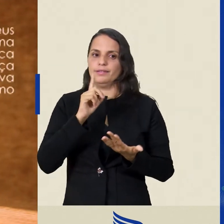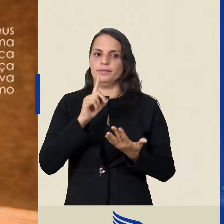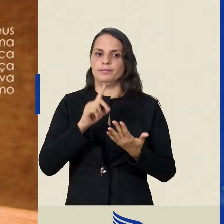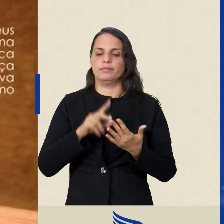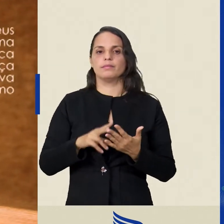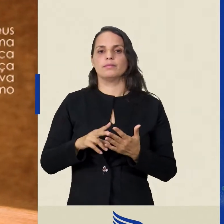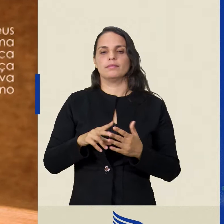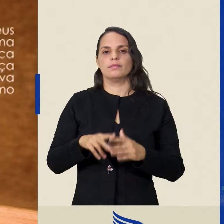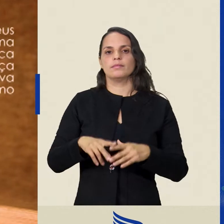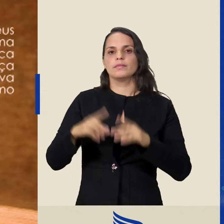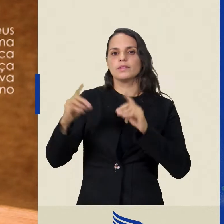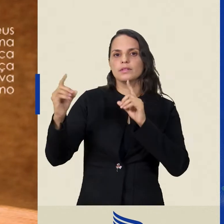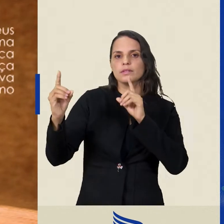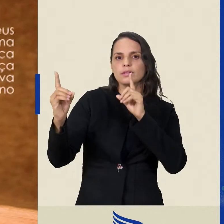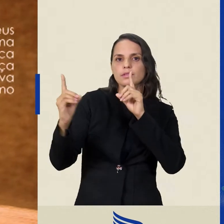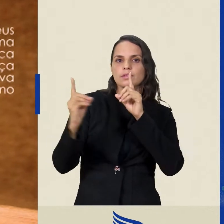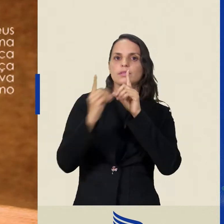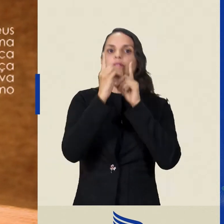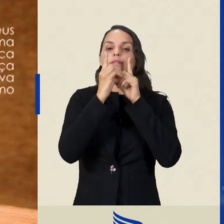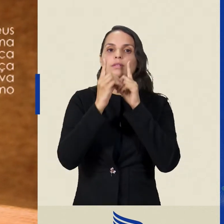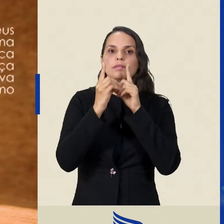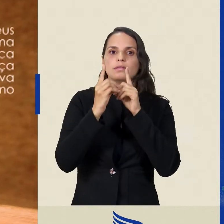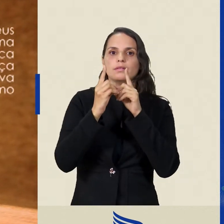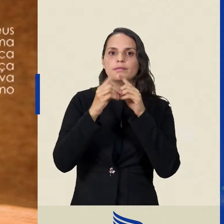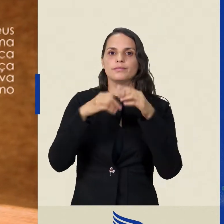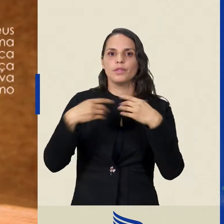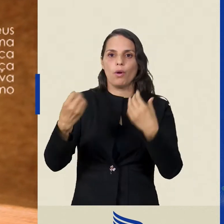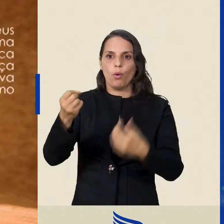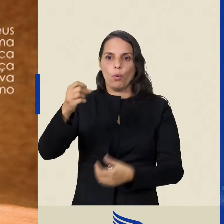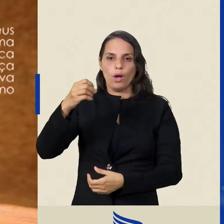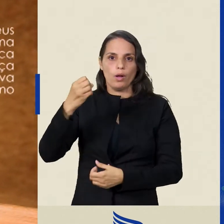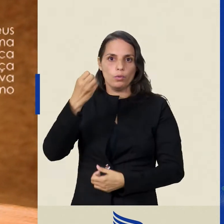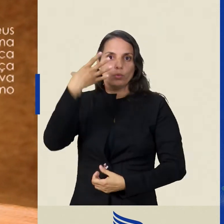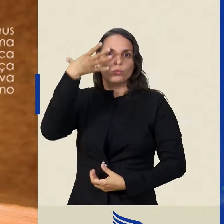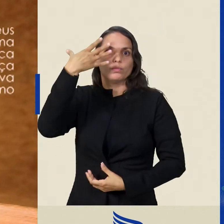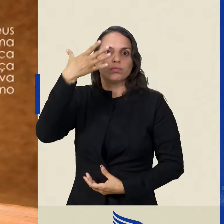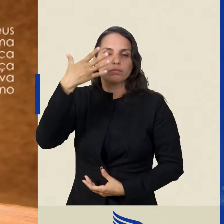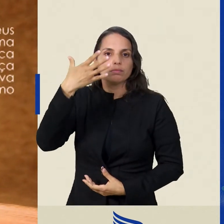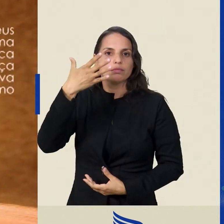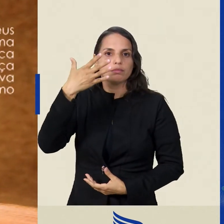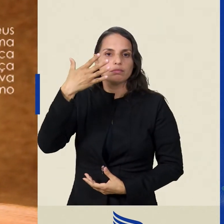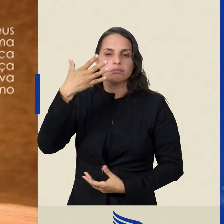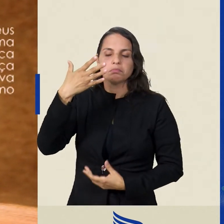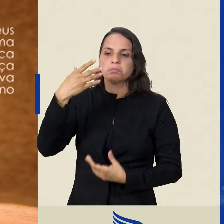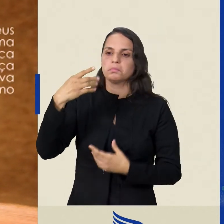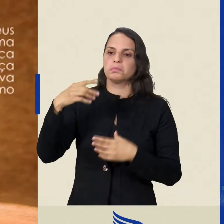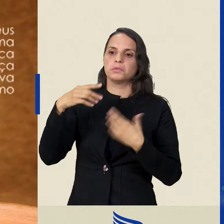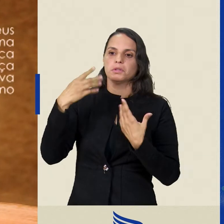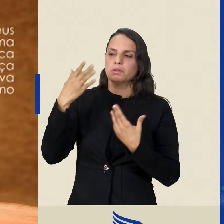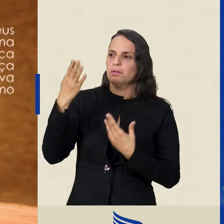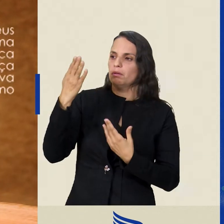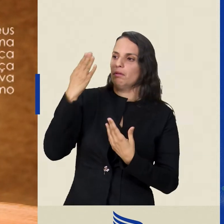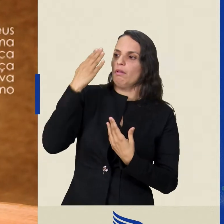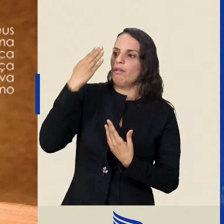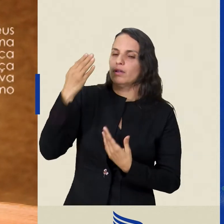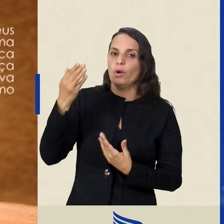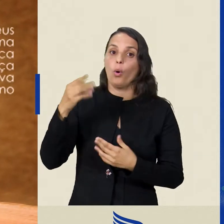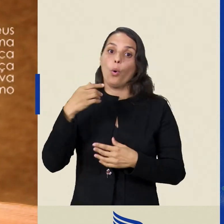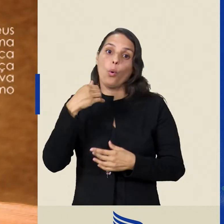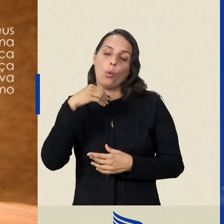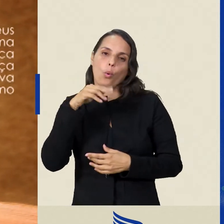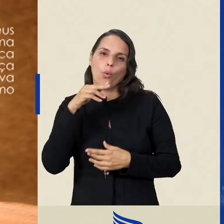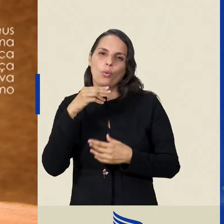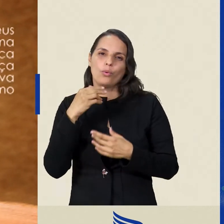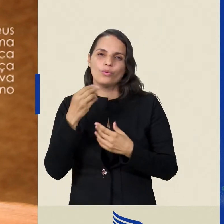aproximar, de repente, a mais brilhante luz de seus olhos, ou fingir que